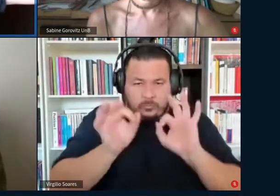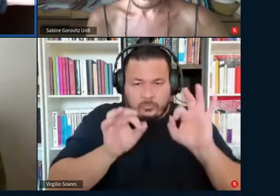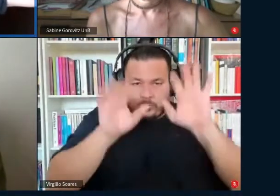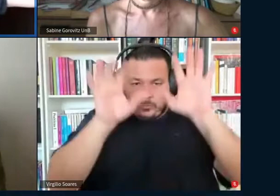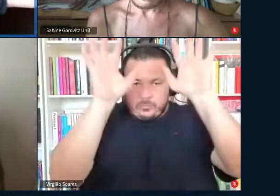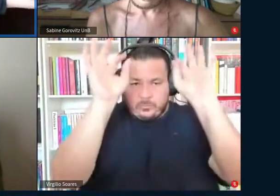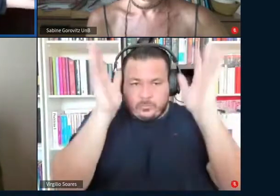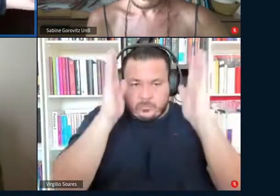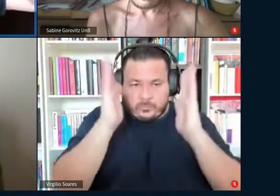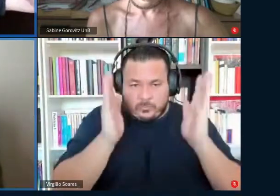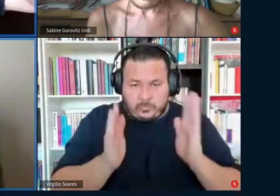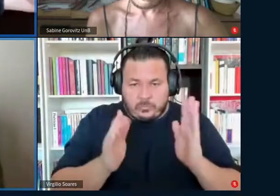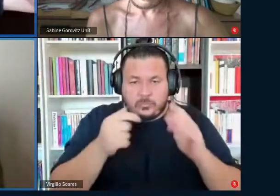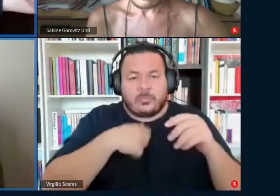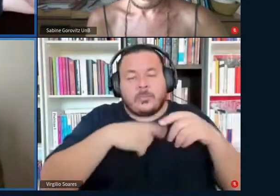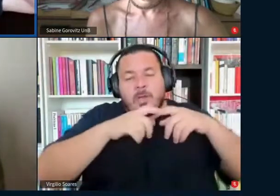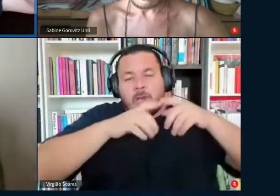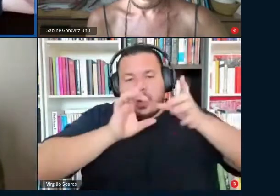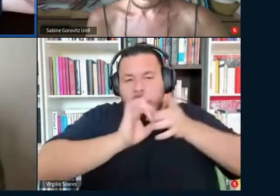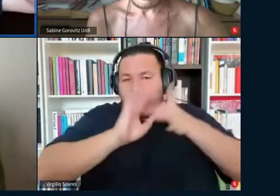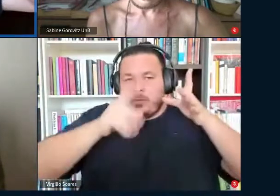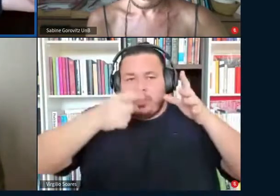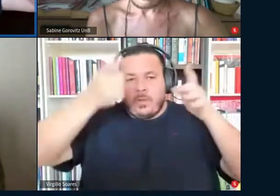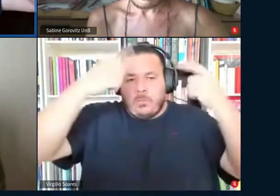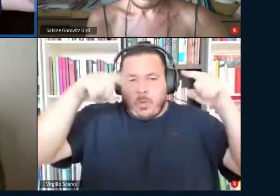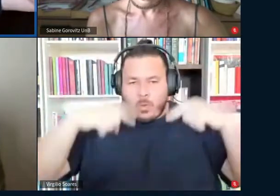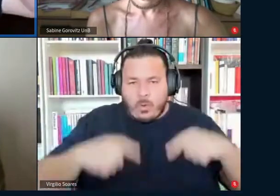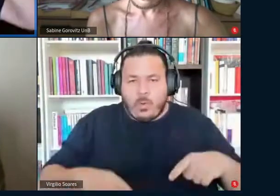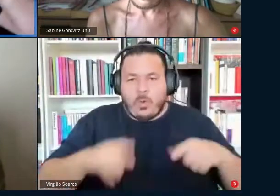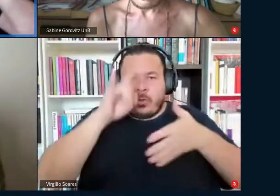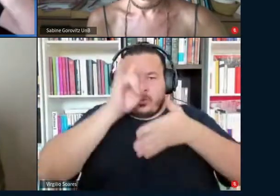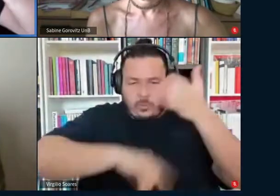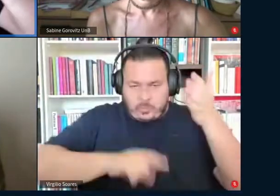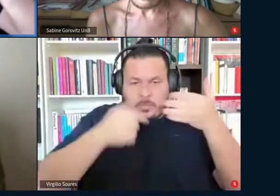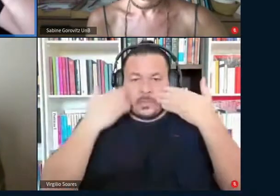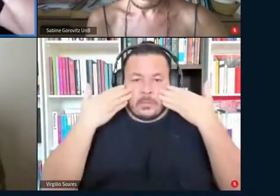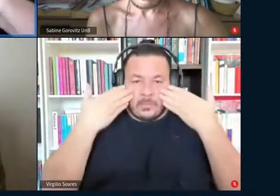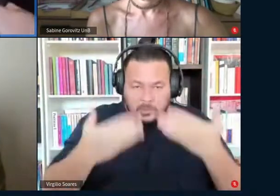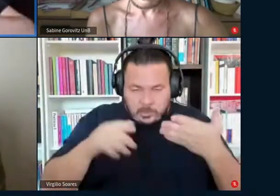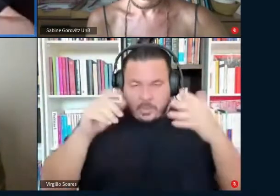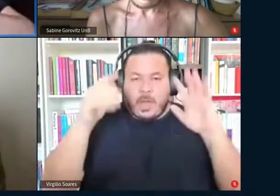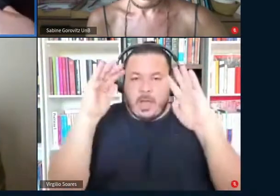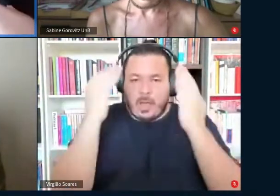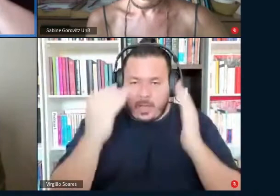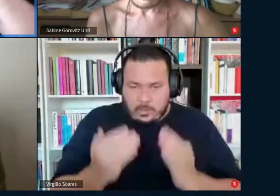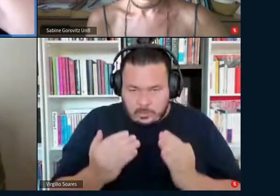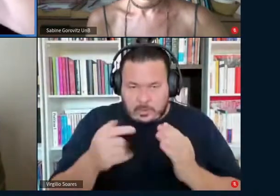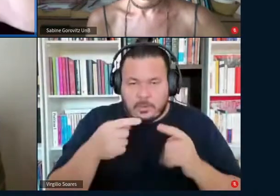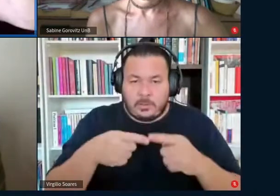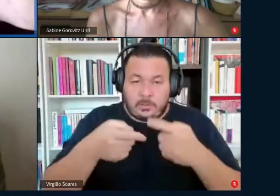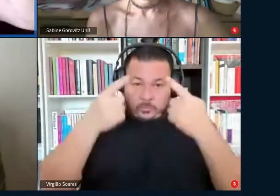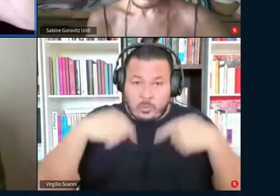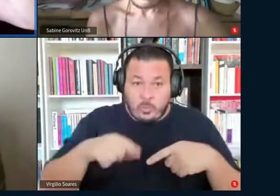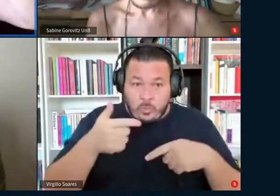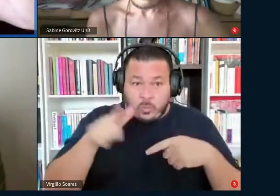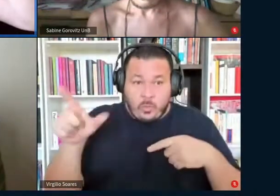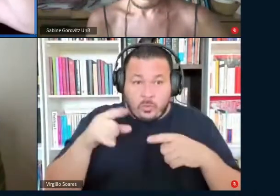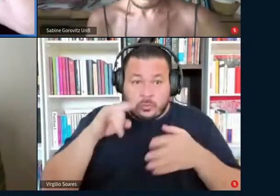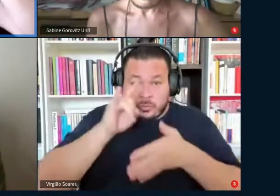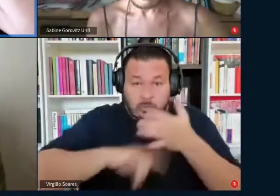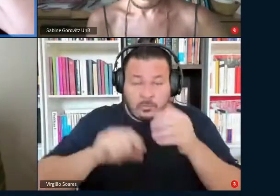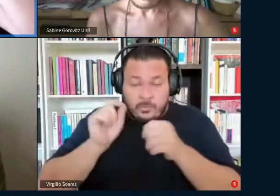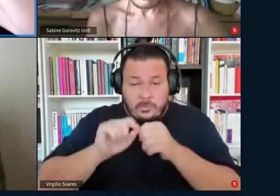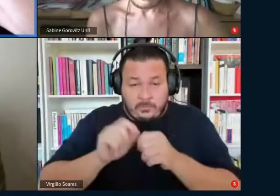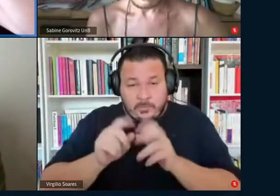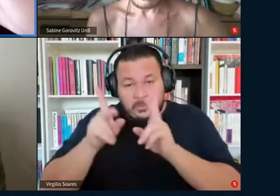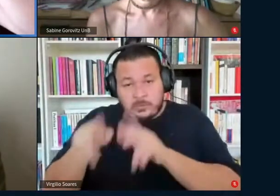feito, ficaria um pouco mais fluido. Eu apresento o documento, identifico ele, faço análise dele, o próximo documento eu faço a mesma